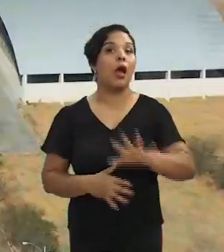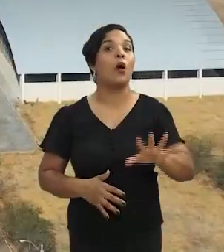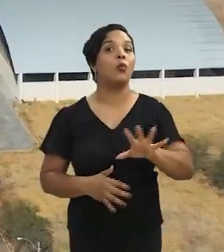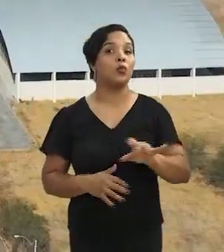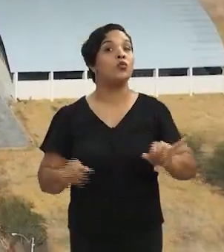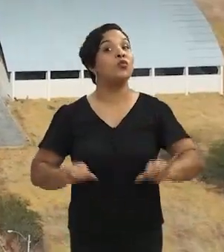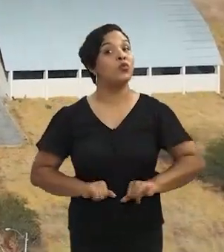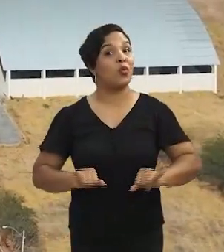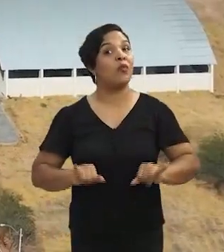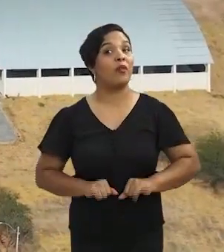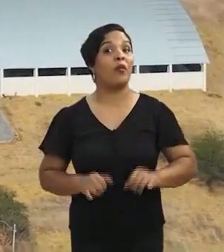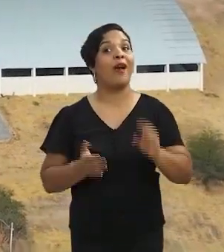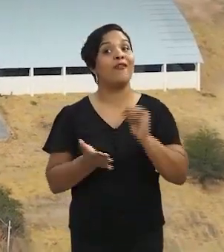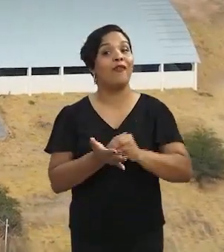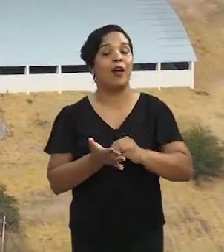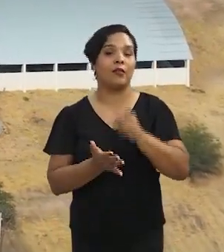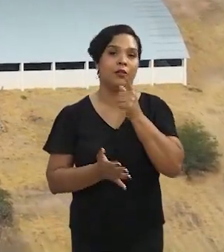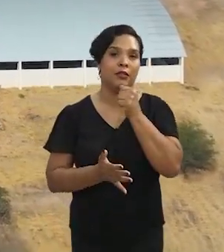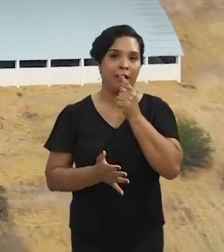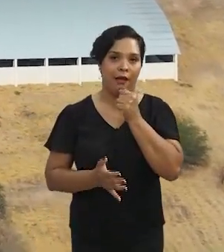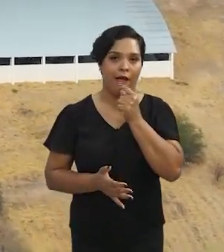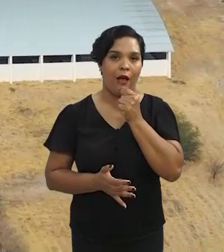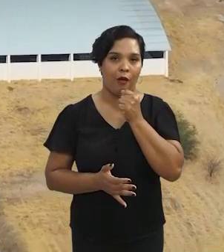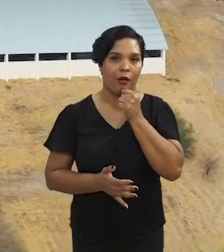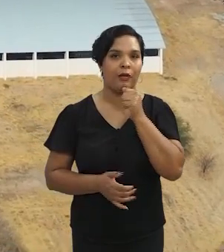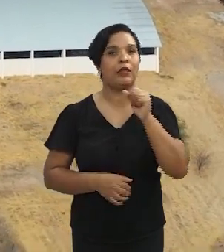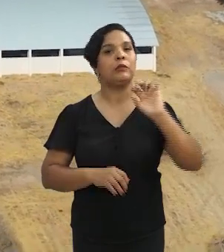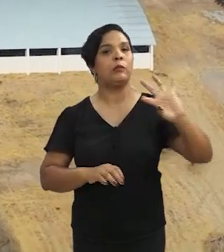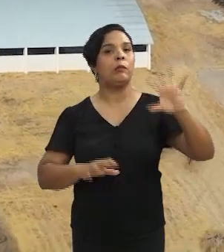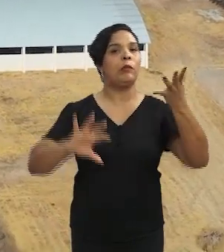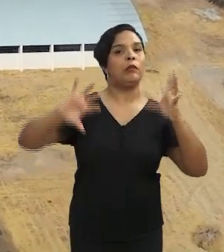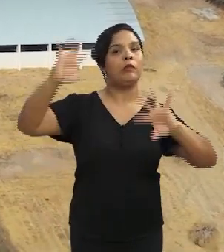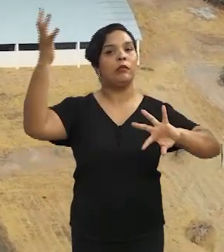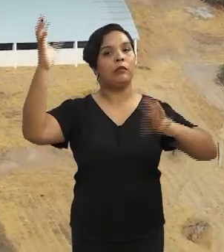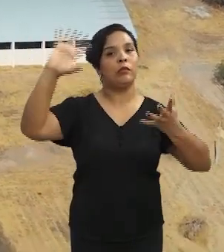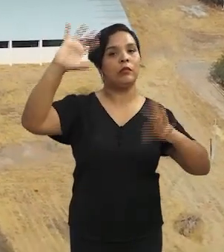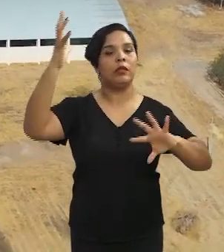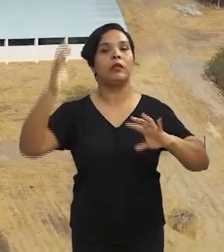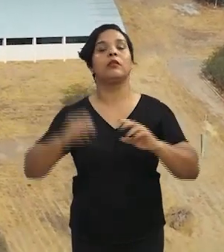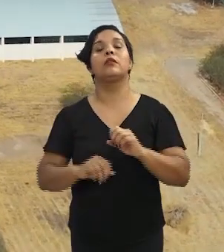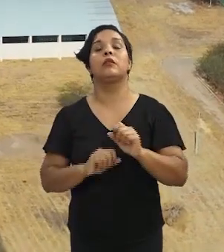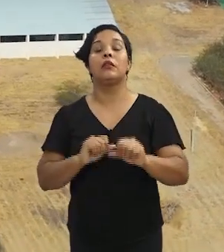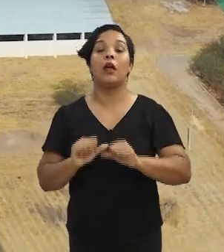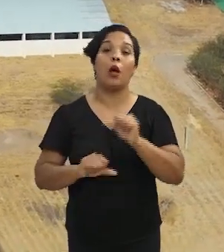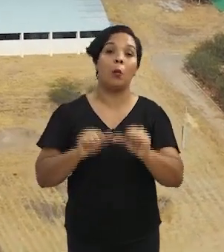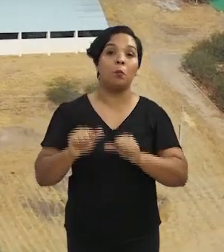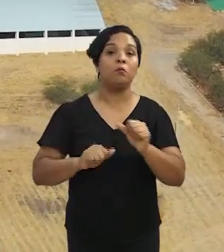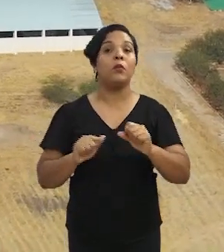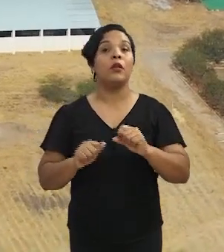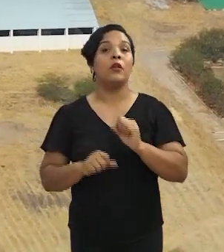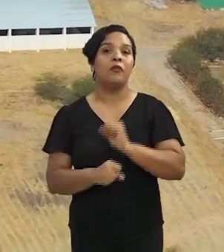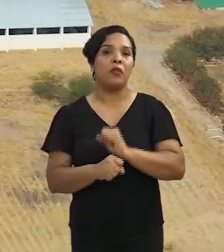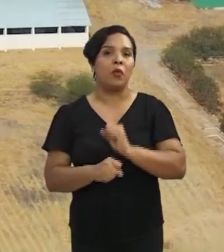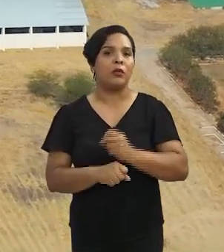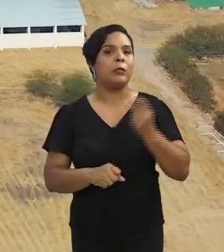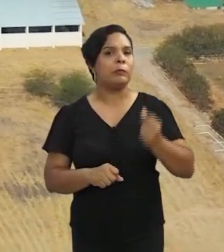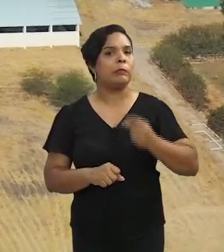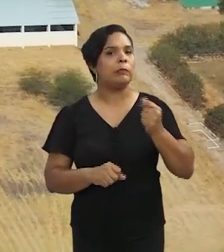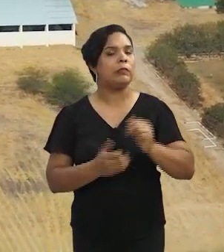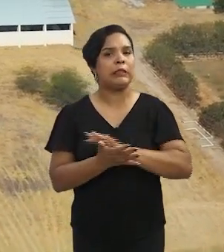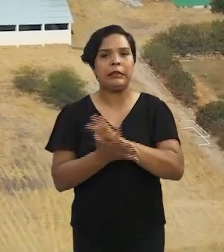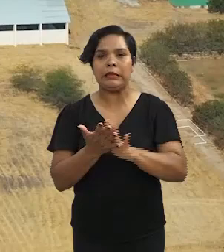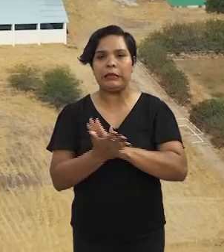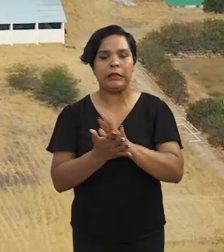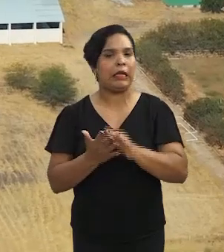sofreu com a escassez de água, né? Por conta aí das mudanças climáticas. Ficou muito tempo sem